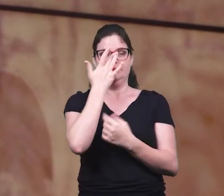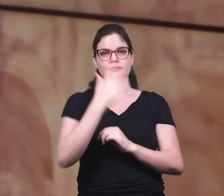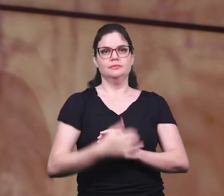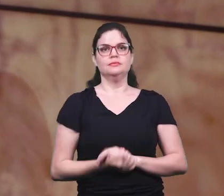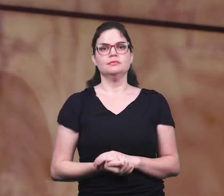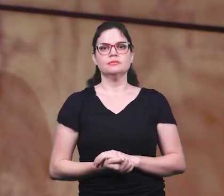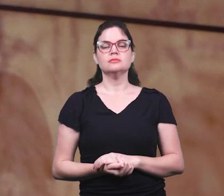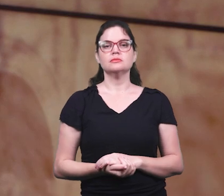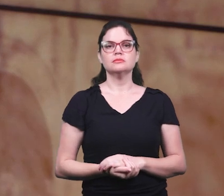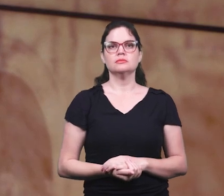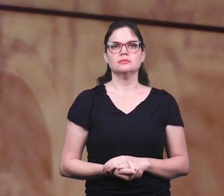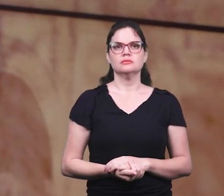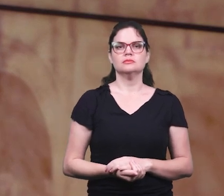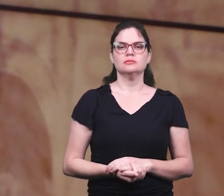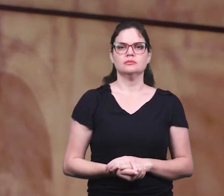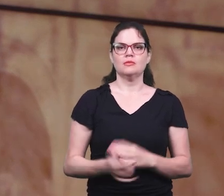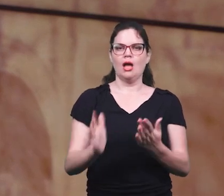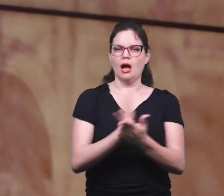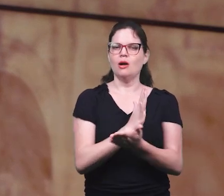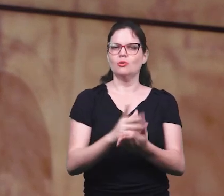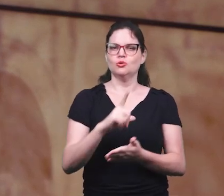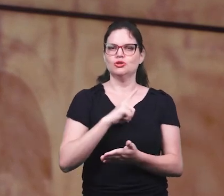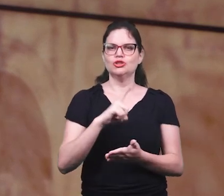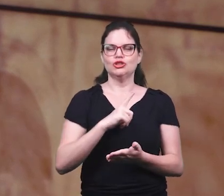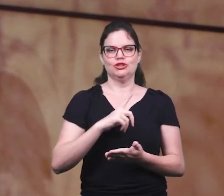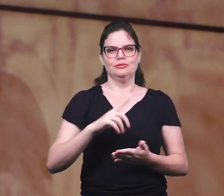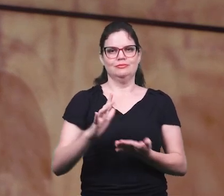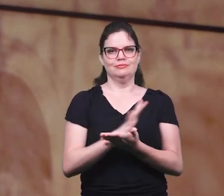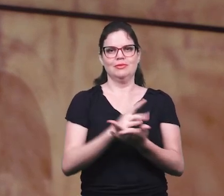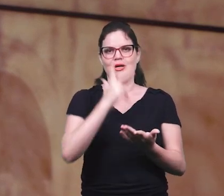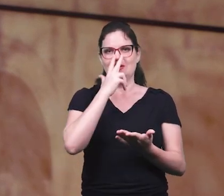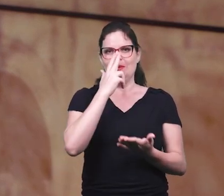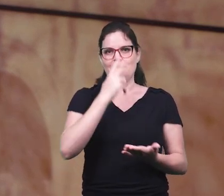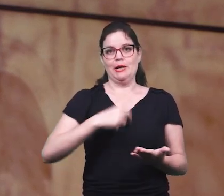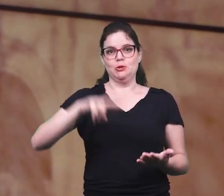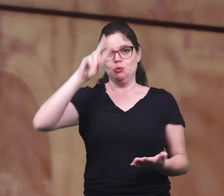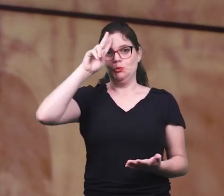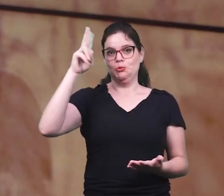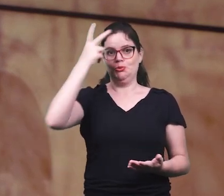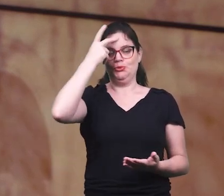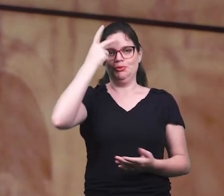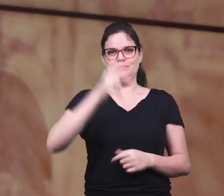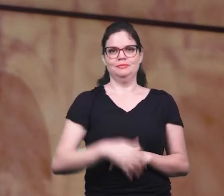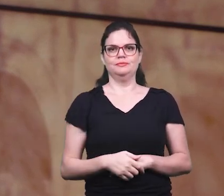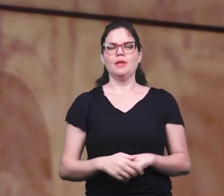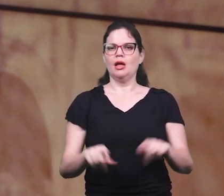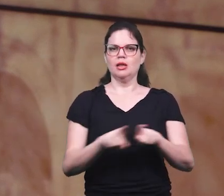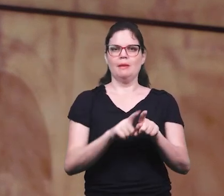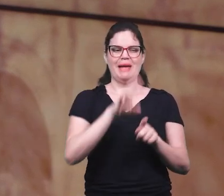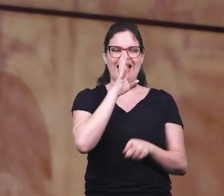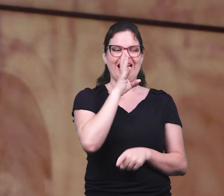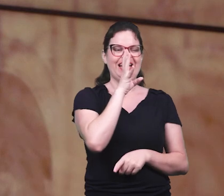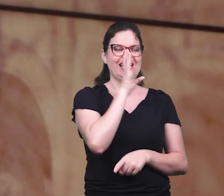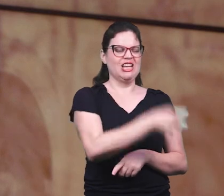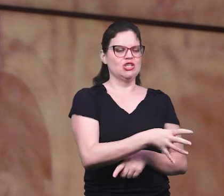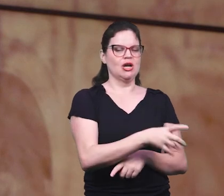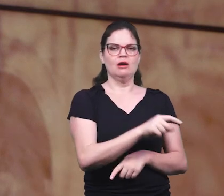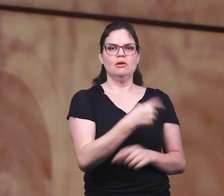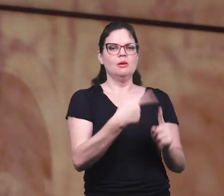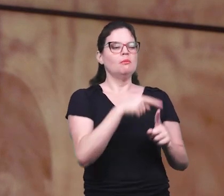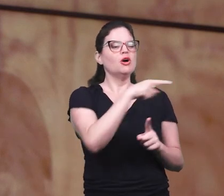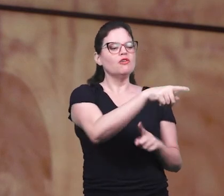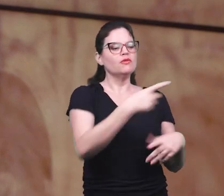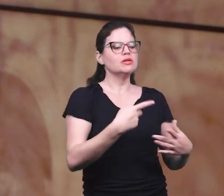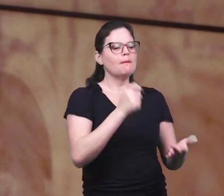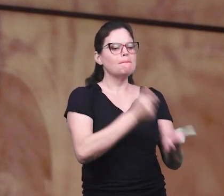puritanos, alguns tinham essas questões muito radicais, e também um crítico da venda de indulgências também. Ângelo Lutero